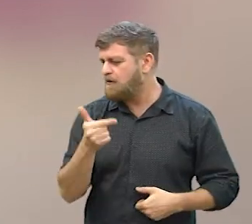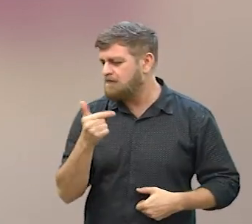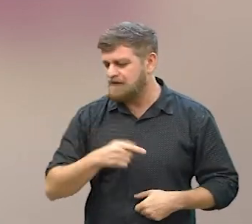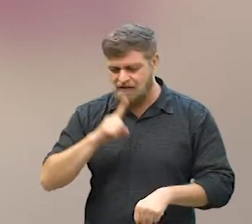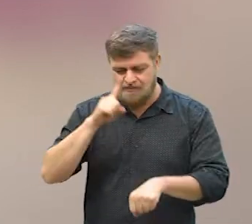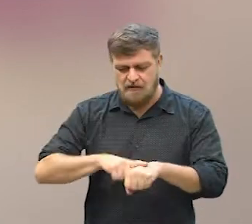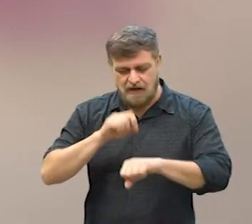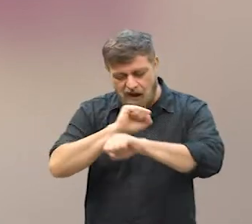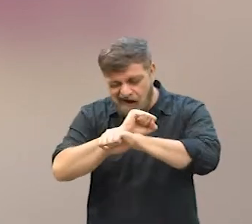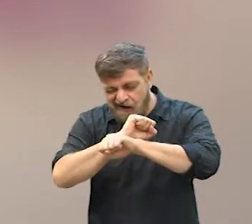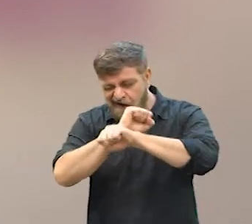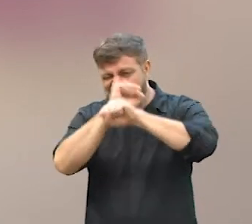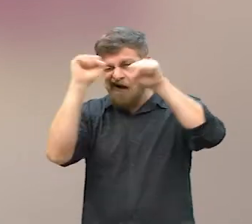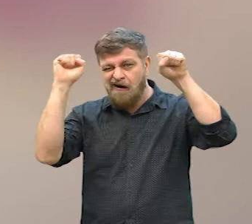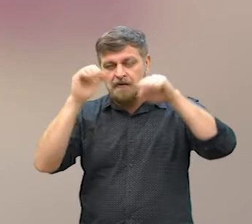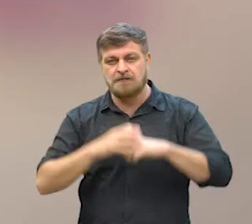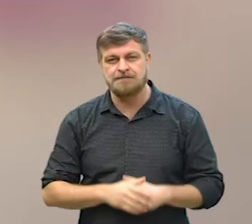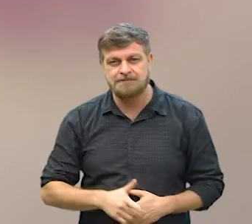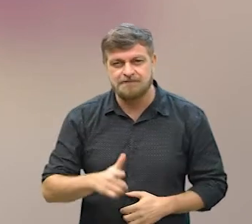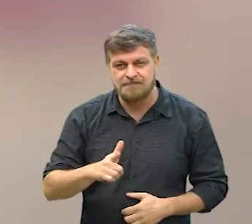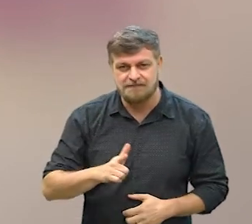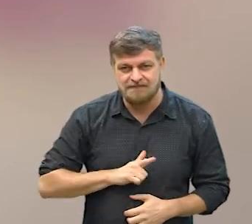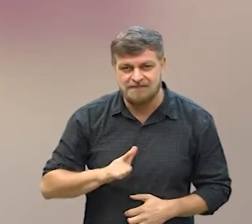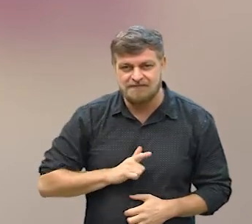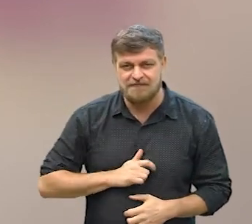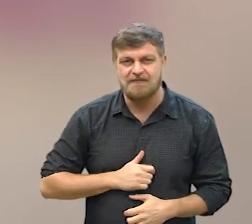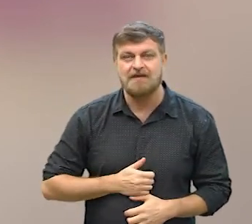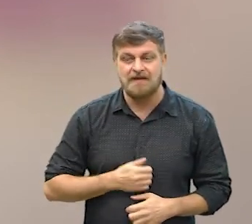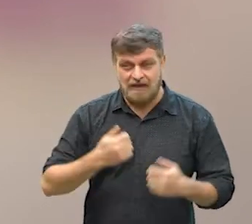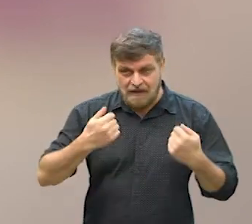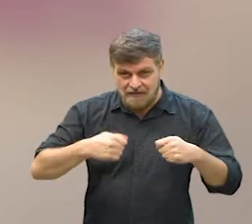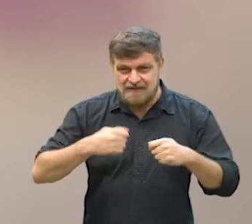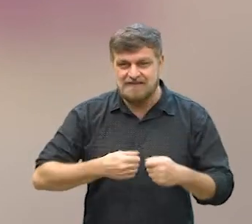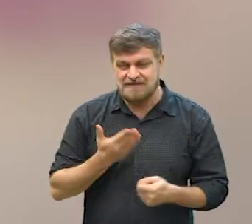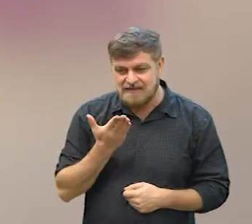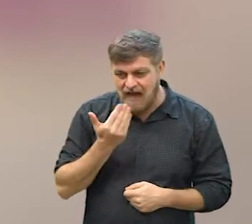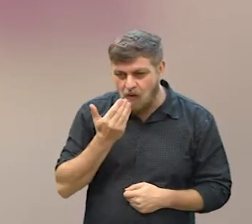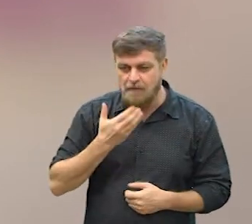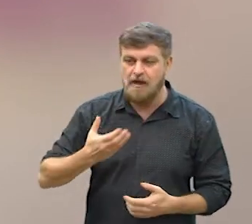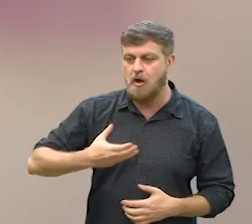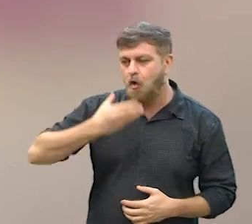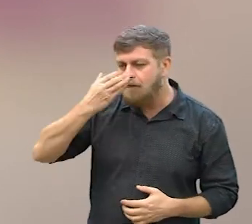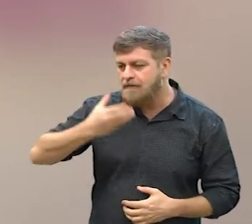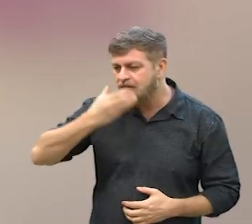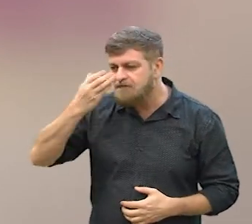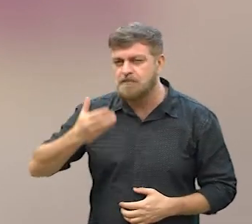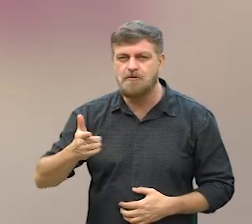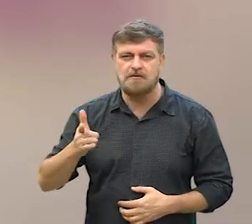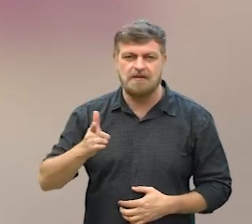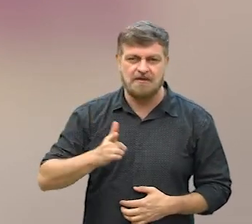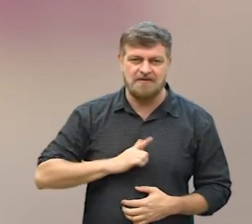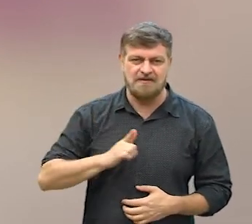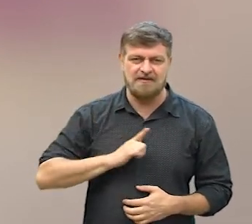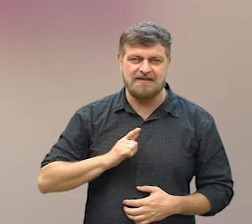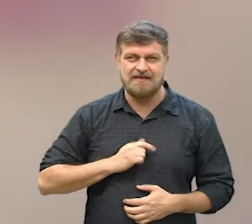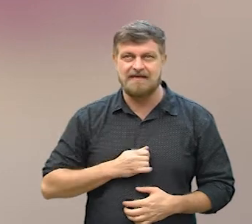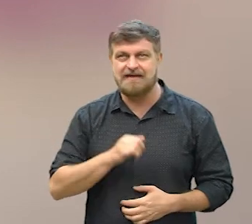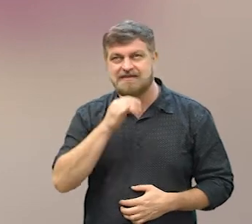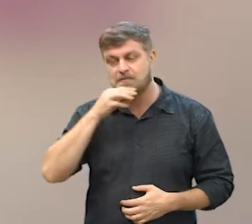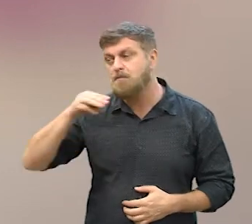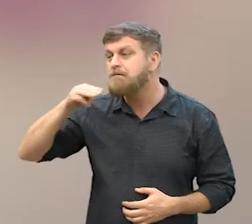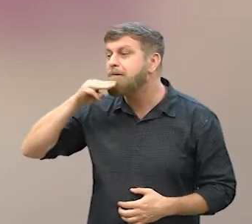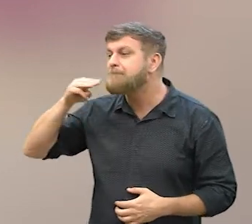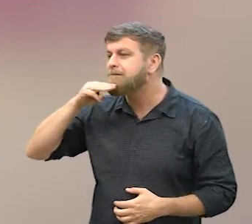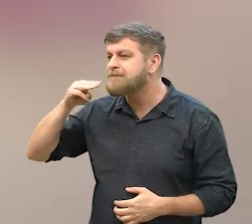acordo. Mas é bom você ter a rotina do de jejum. Então, você ter ali uma fruta, uma base de fruta, então uma